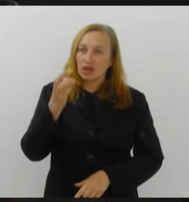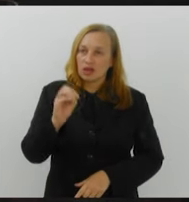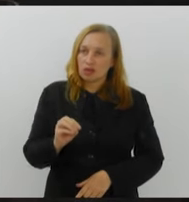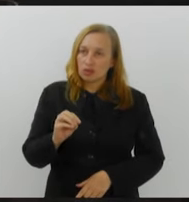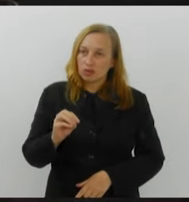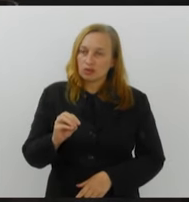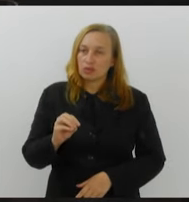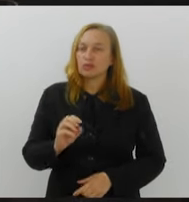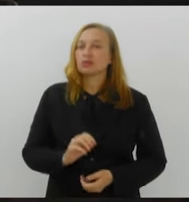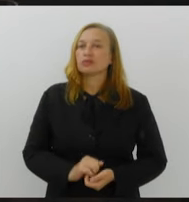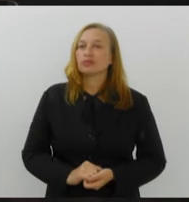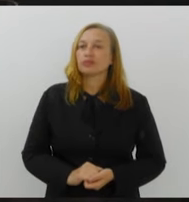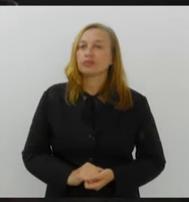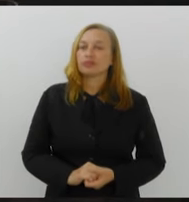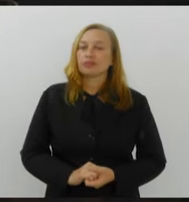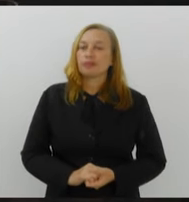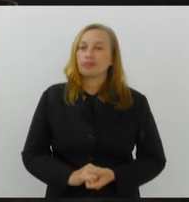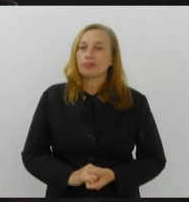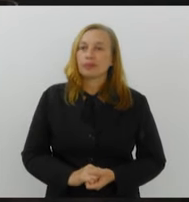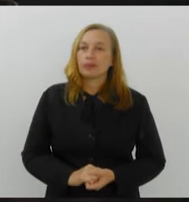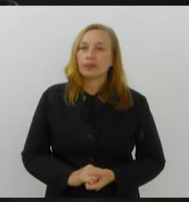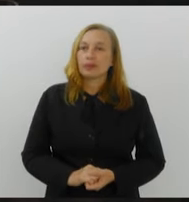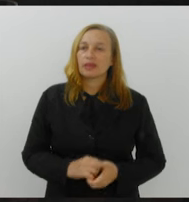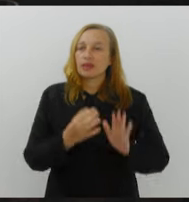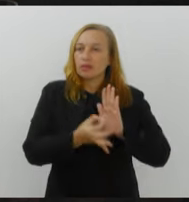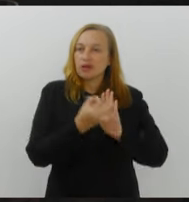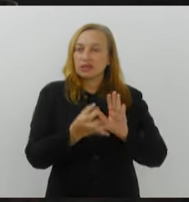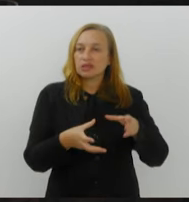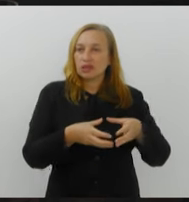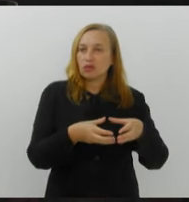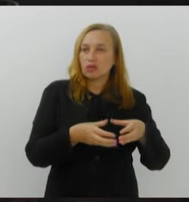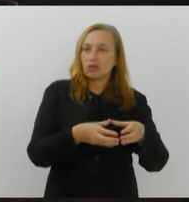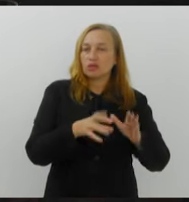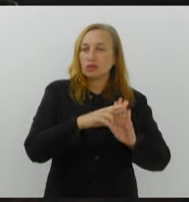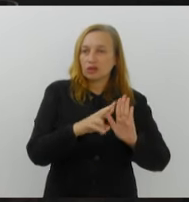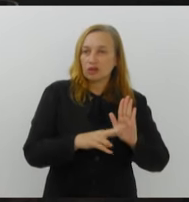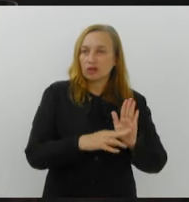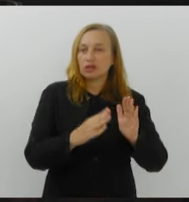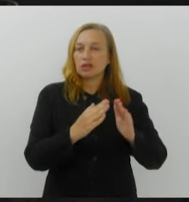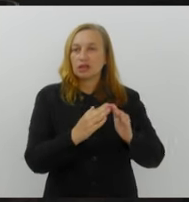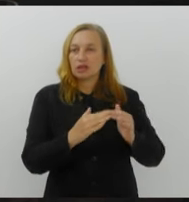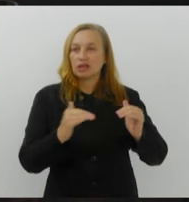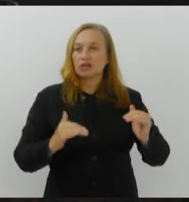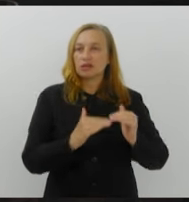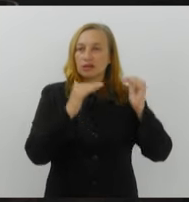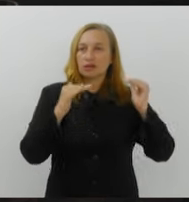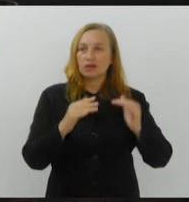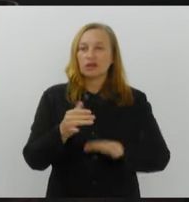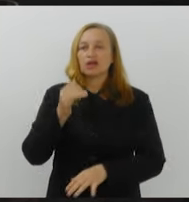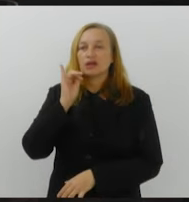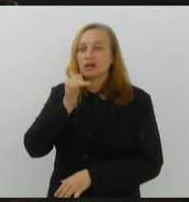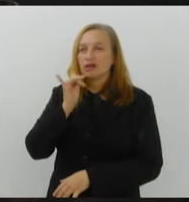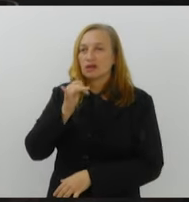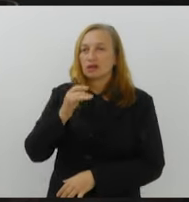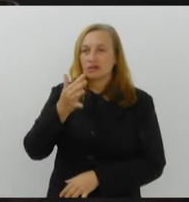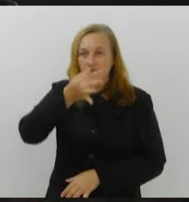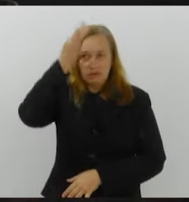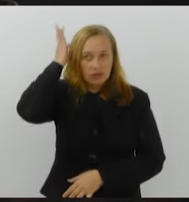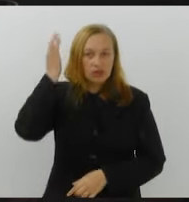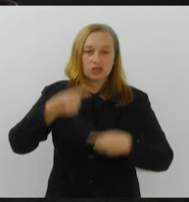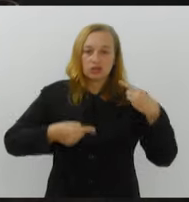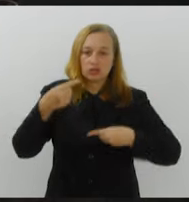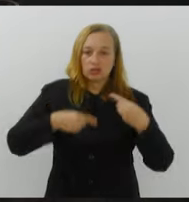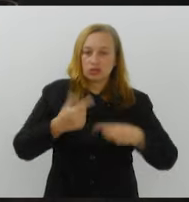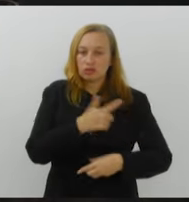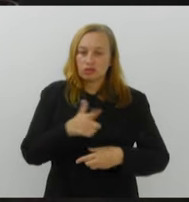Viana, Pedro Scobe. Pareceres das comissões de norma interna, proposição externa, favorável. Relator, deputado Fred Pacheco. Em discussão, não